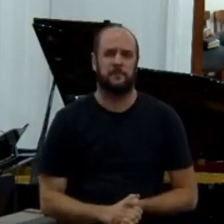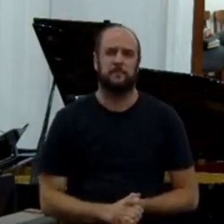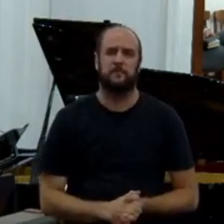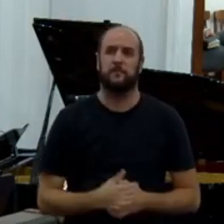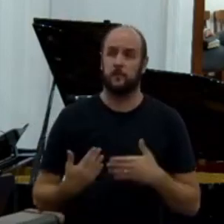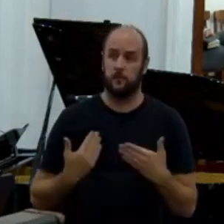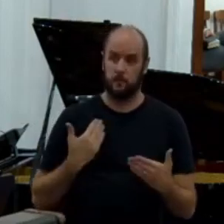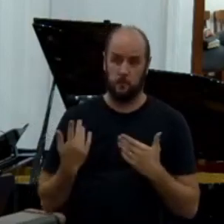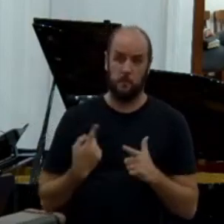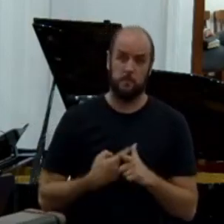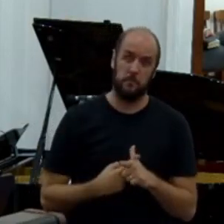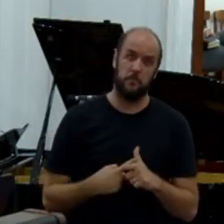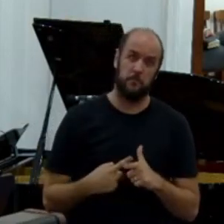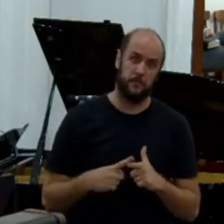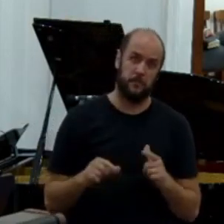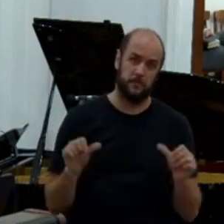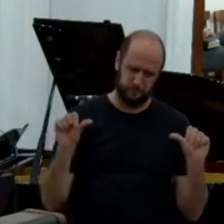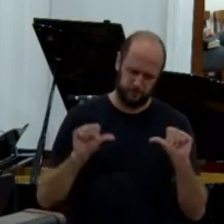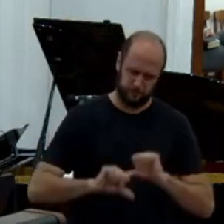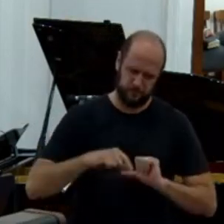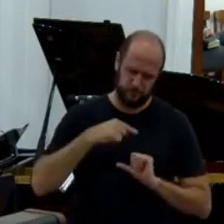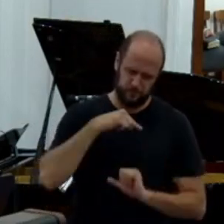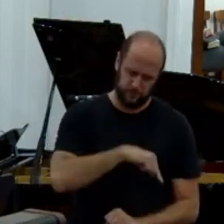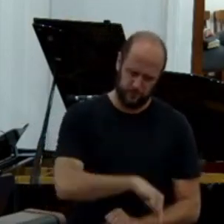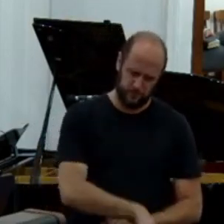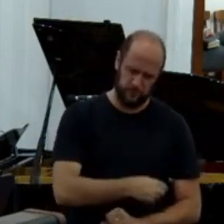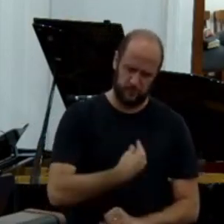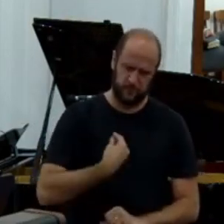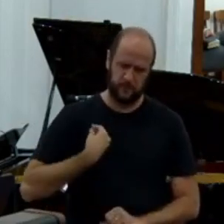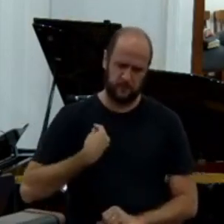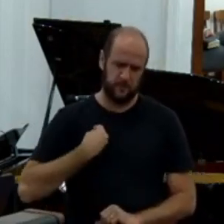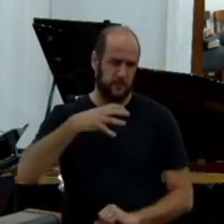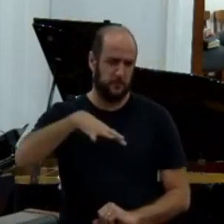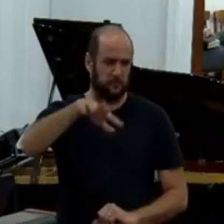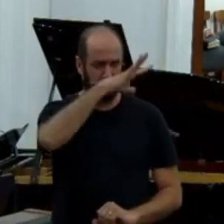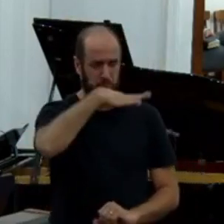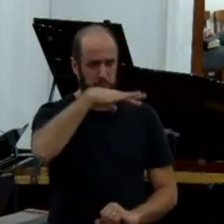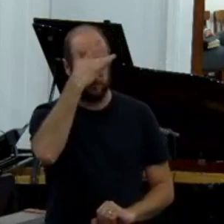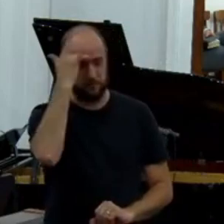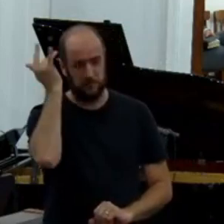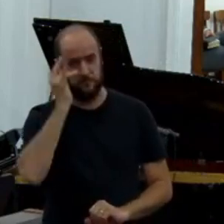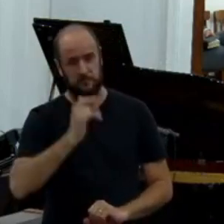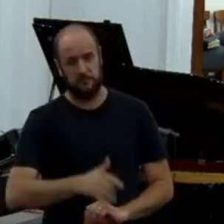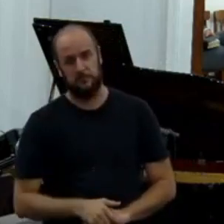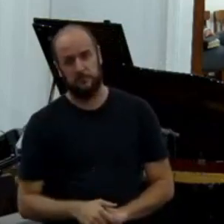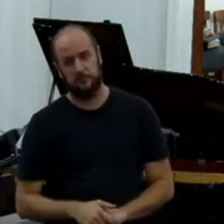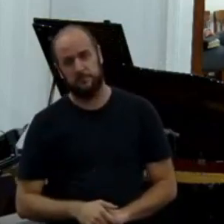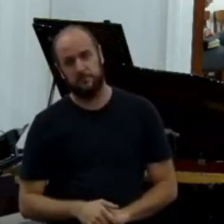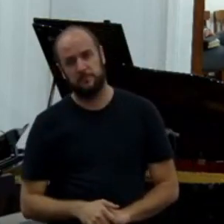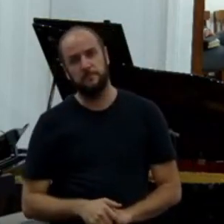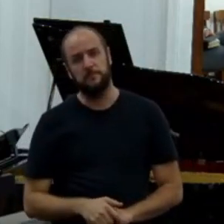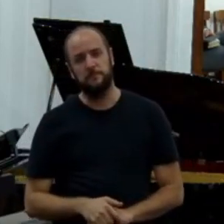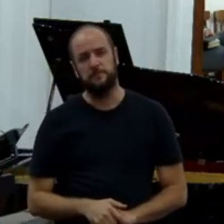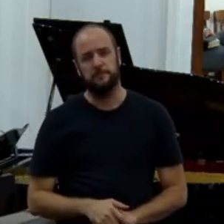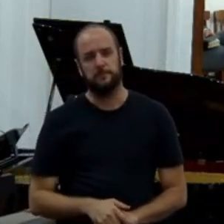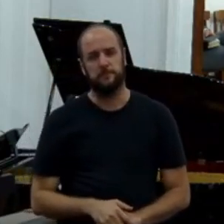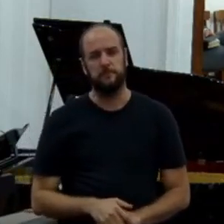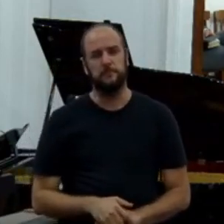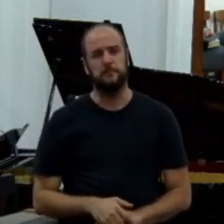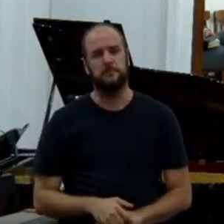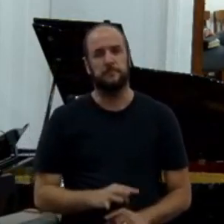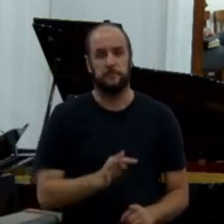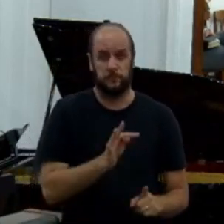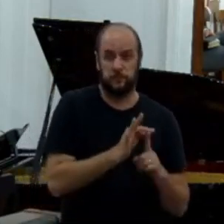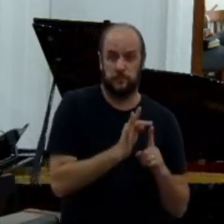tão grave, tão profundo, na vida de todos nós. Tiago, o irmão de